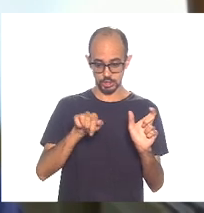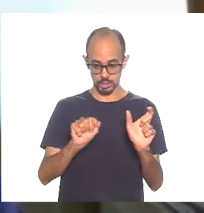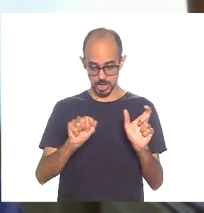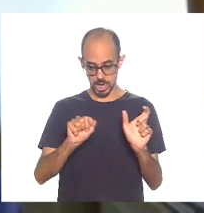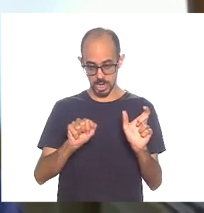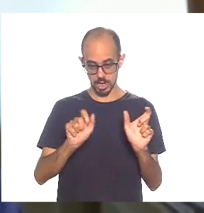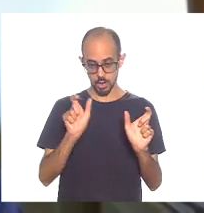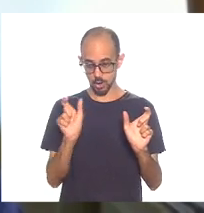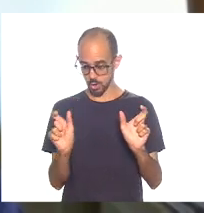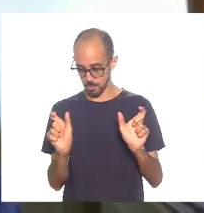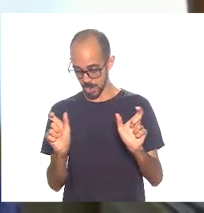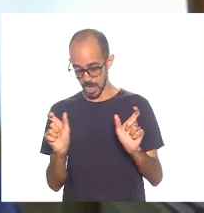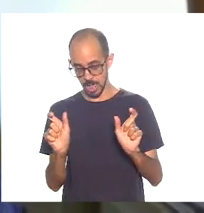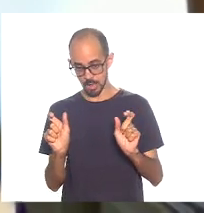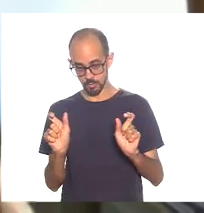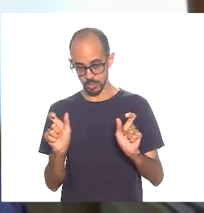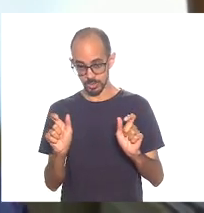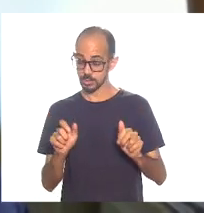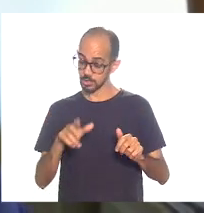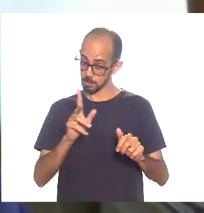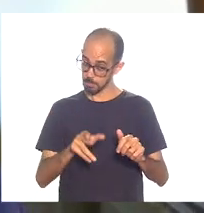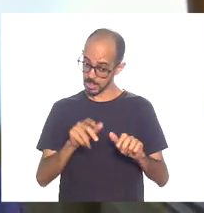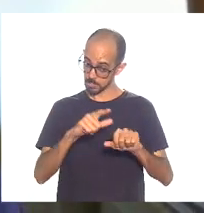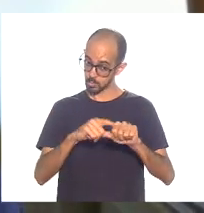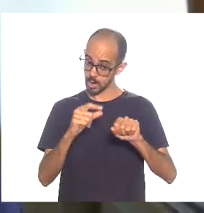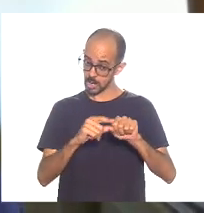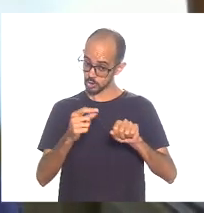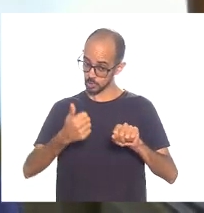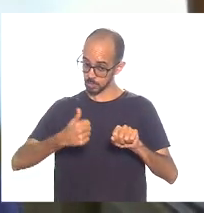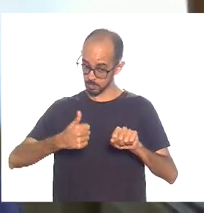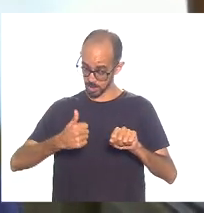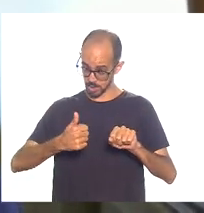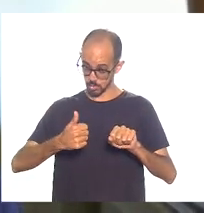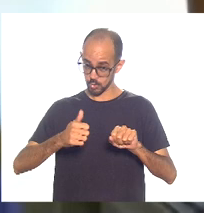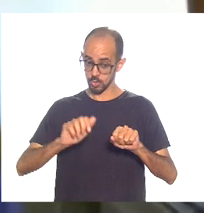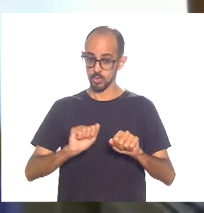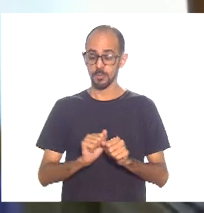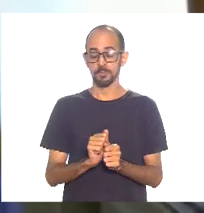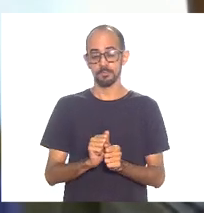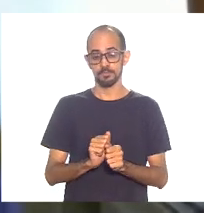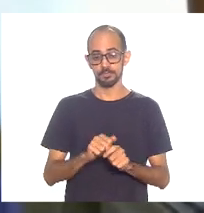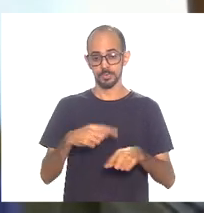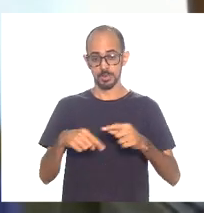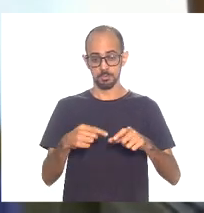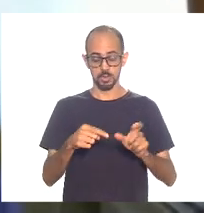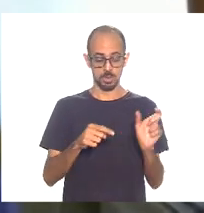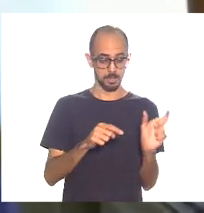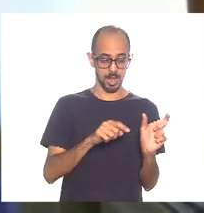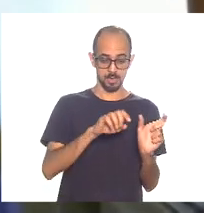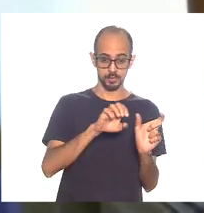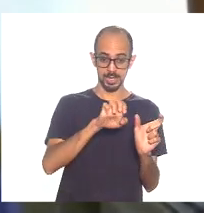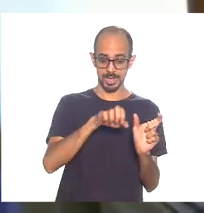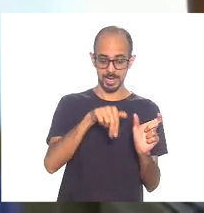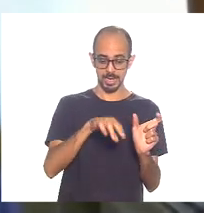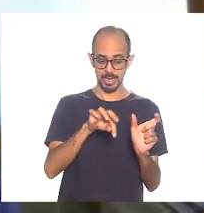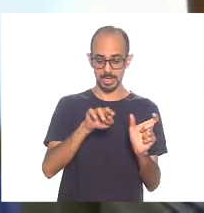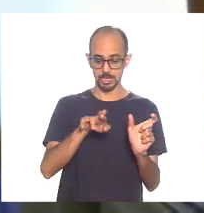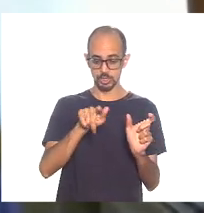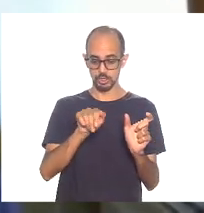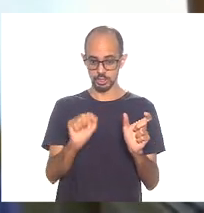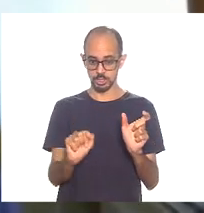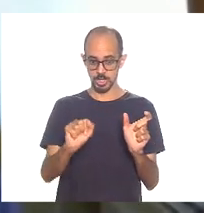energia, no artigo 1º, né, a mesma redação de Vossa Excelência, depois da palavra